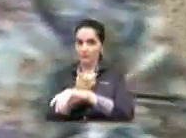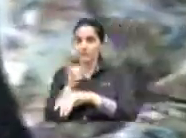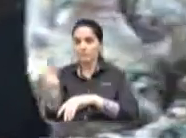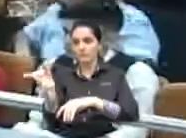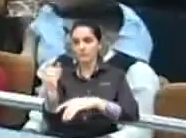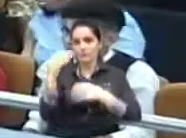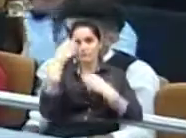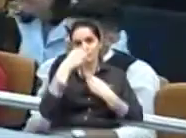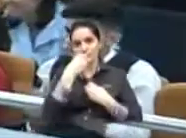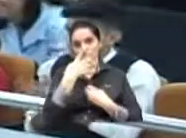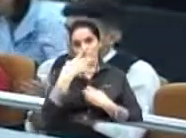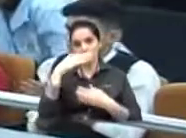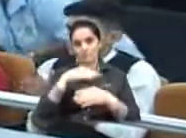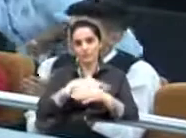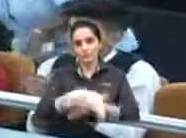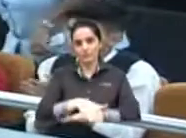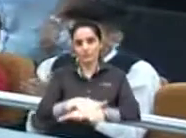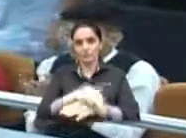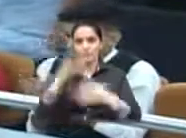noite